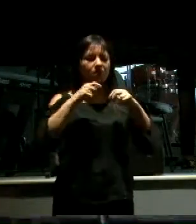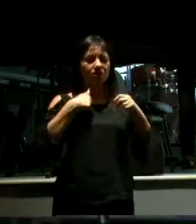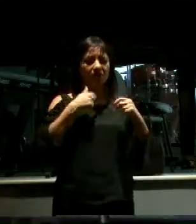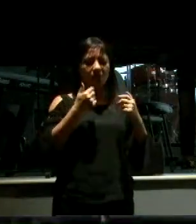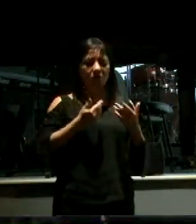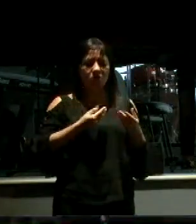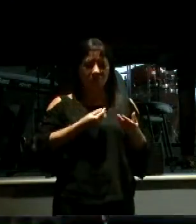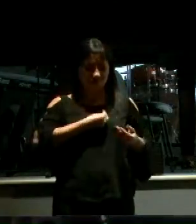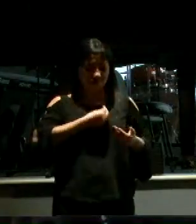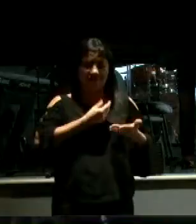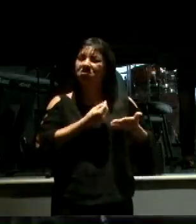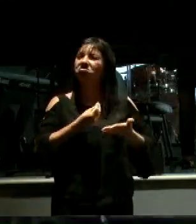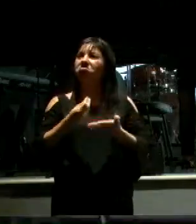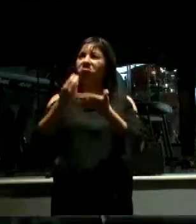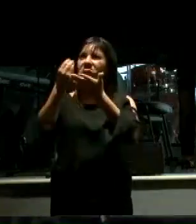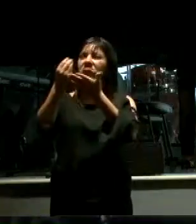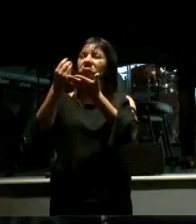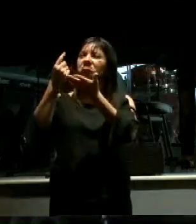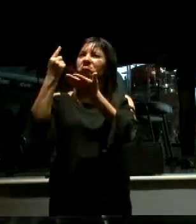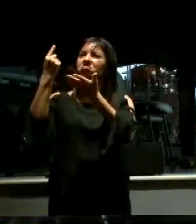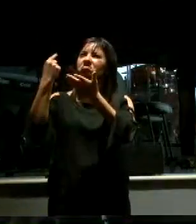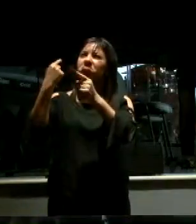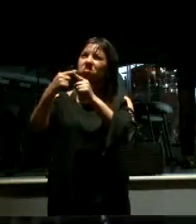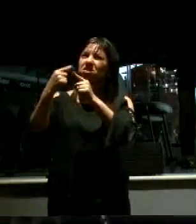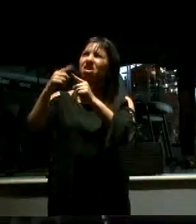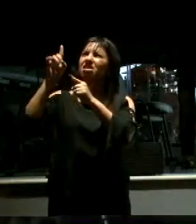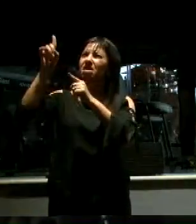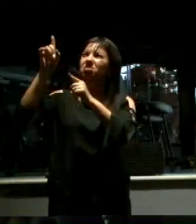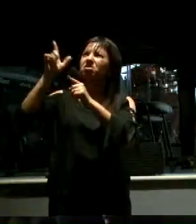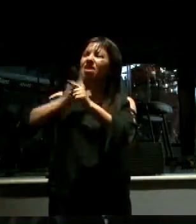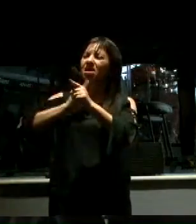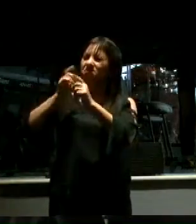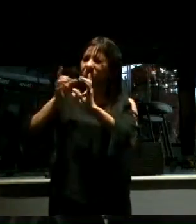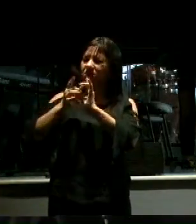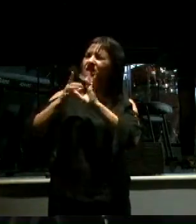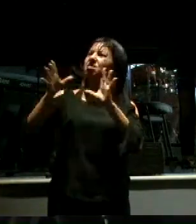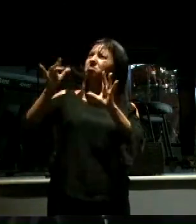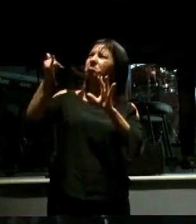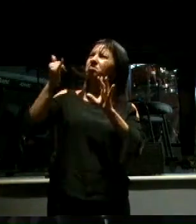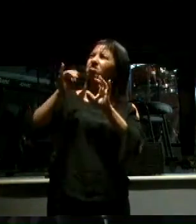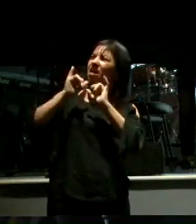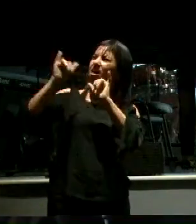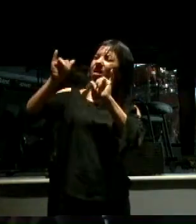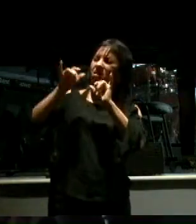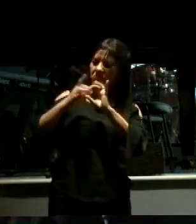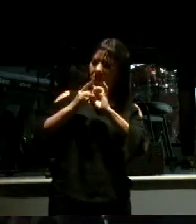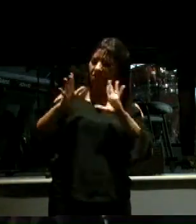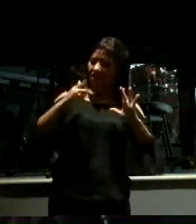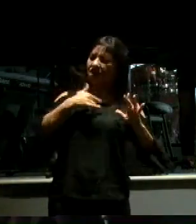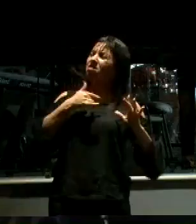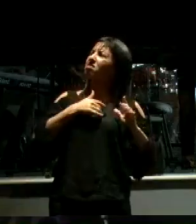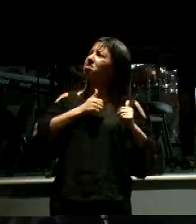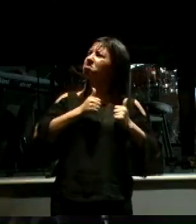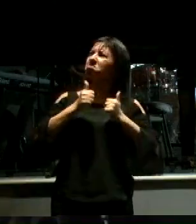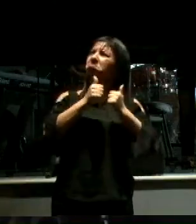Tu tens liberdade para conduzir a minha vida, porque eu sei que tu me